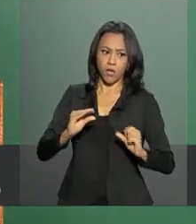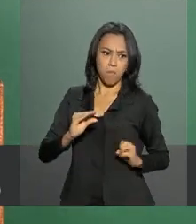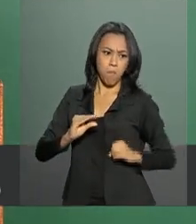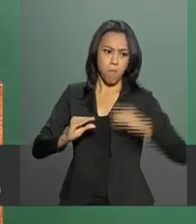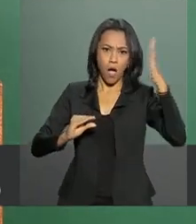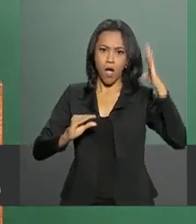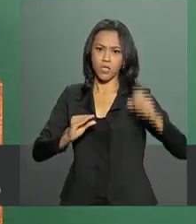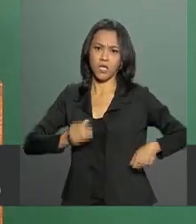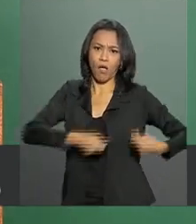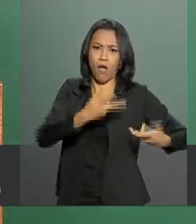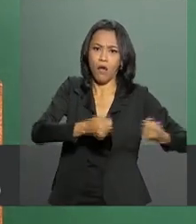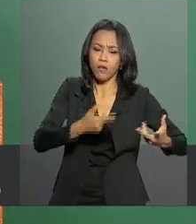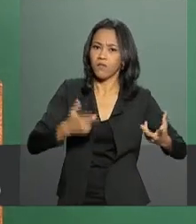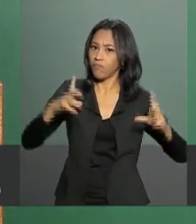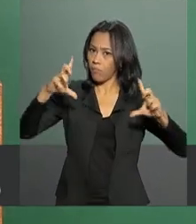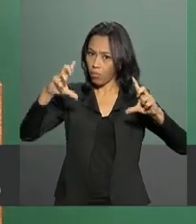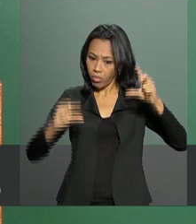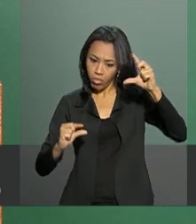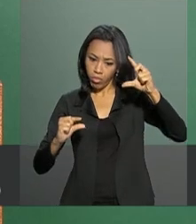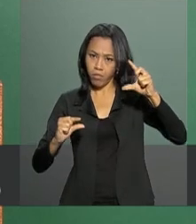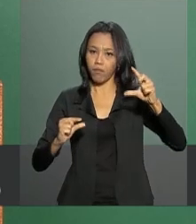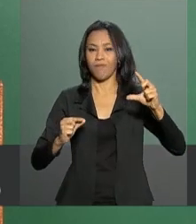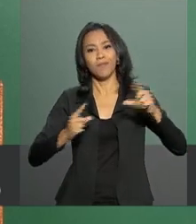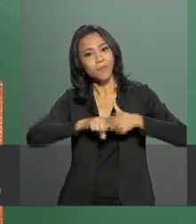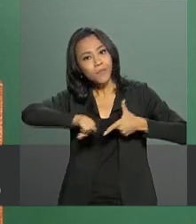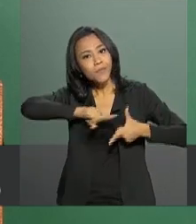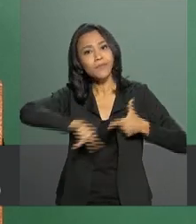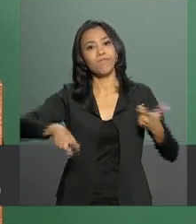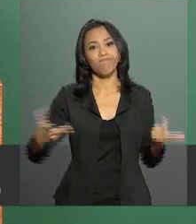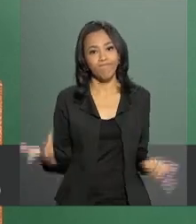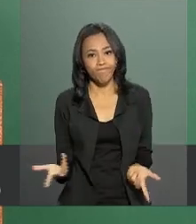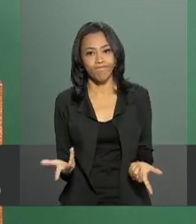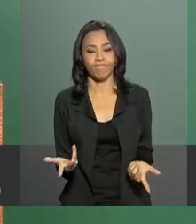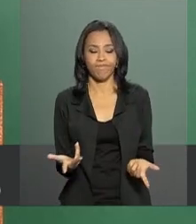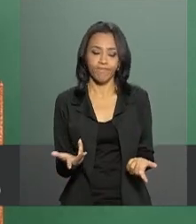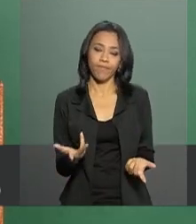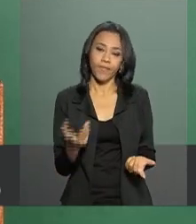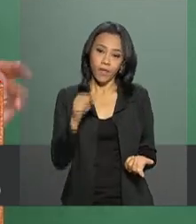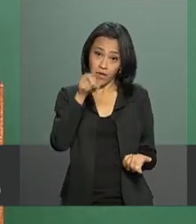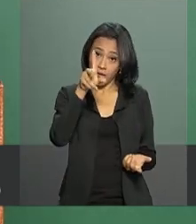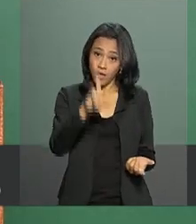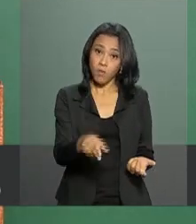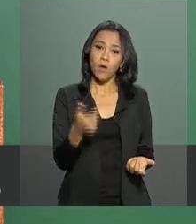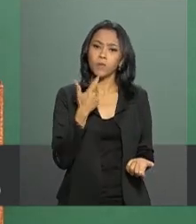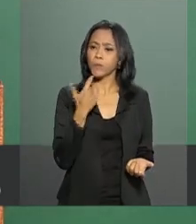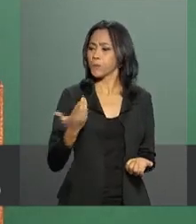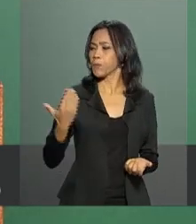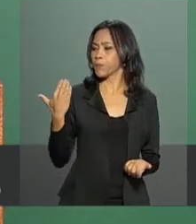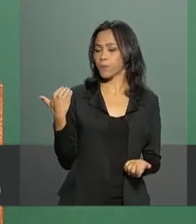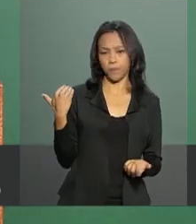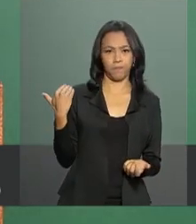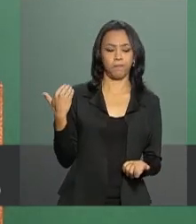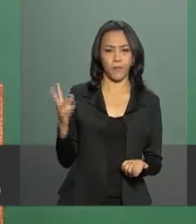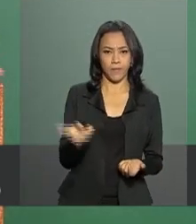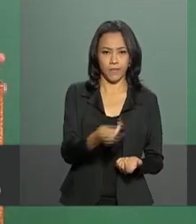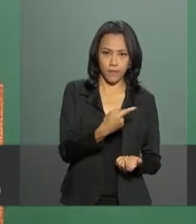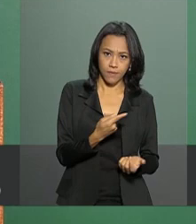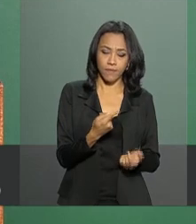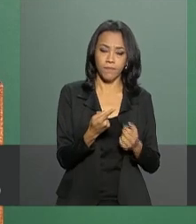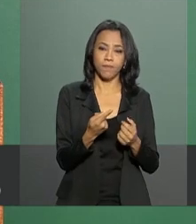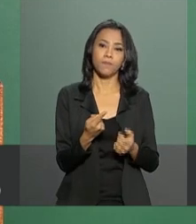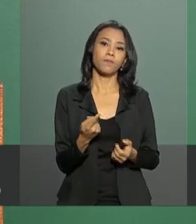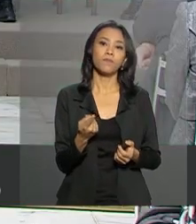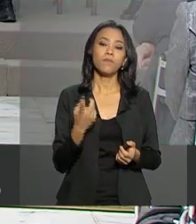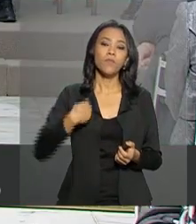casa maior que é o país não foi sem razão que no passado recente é nós